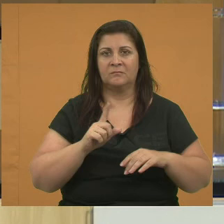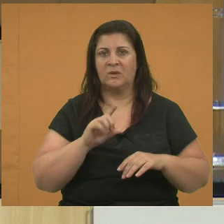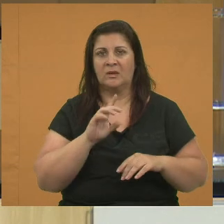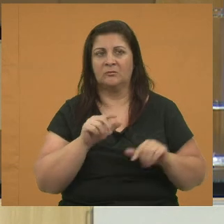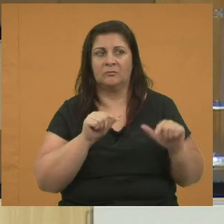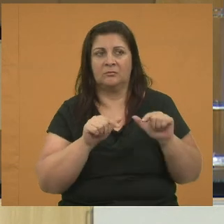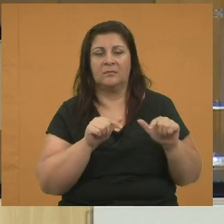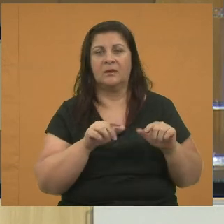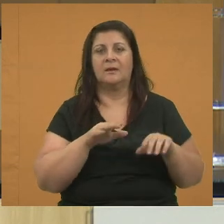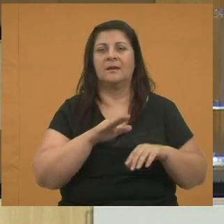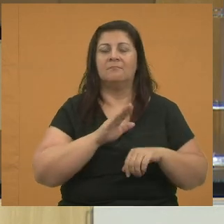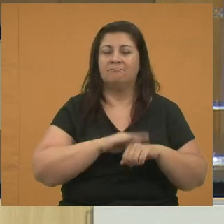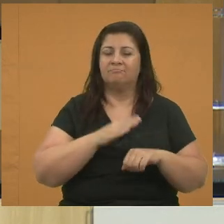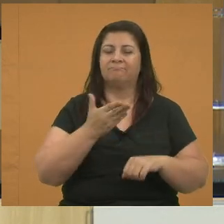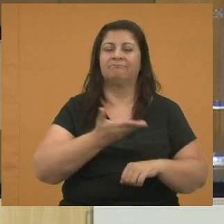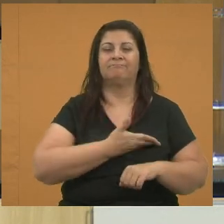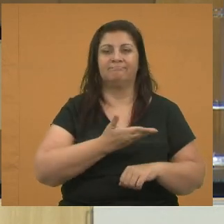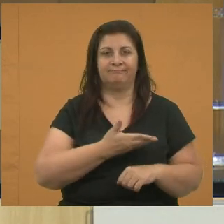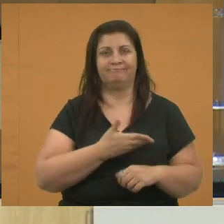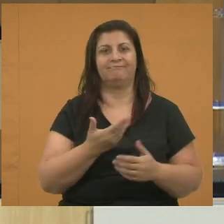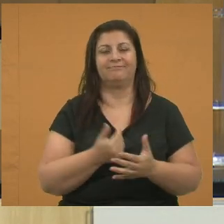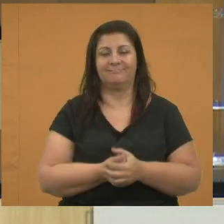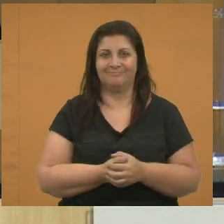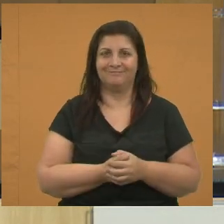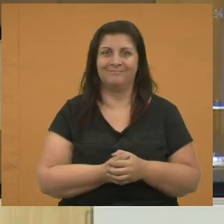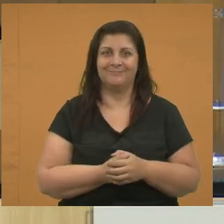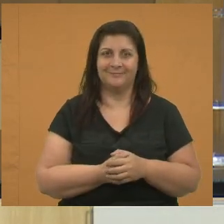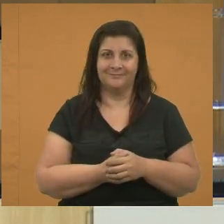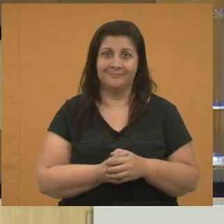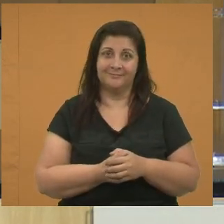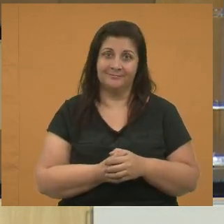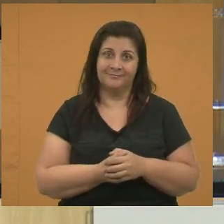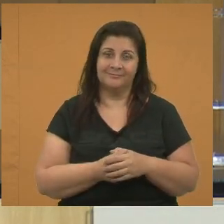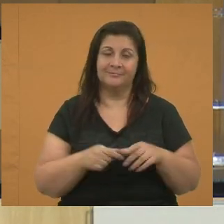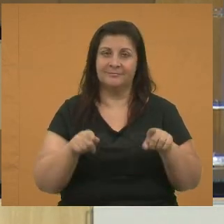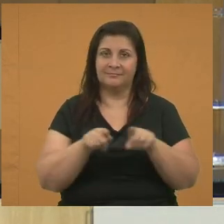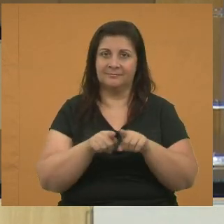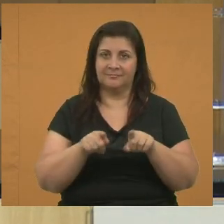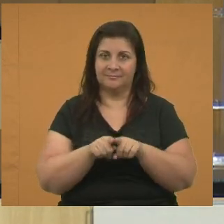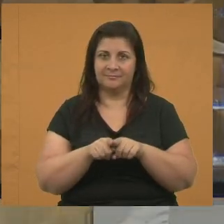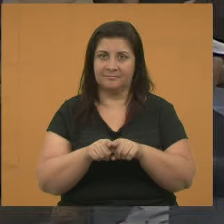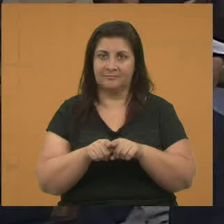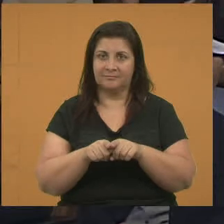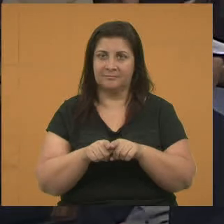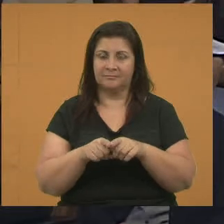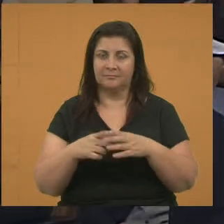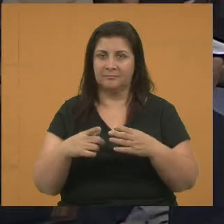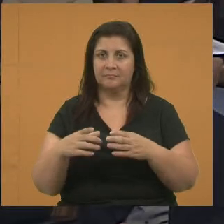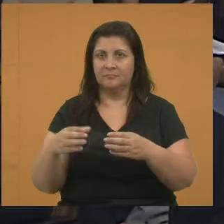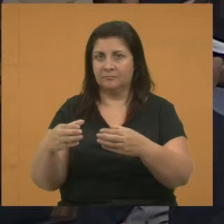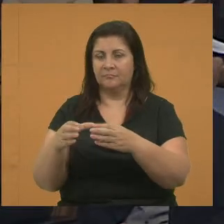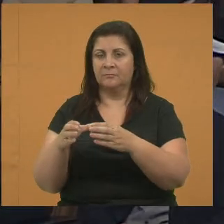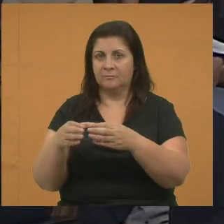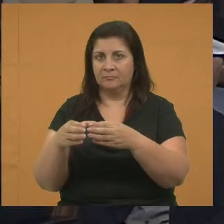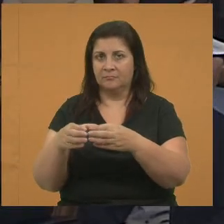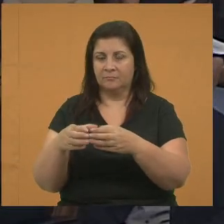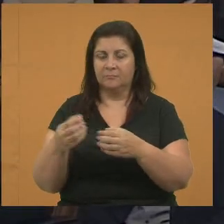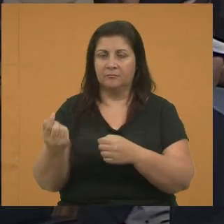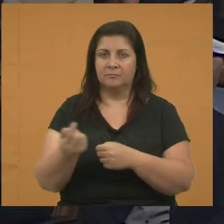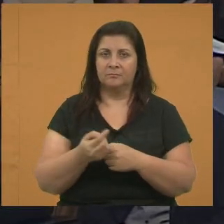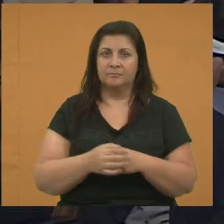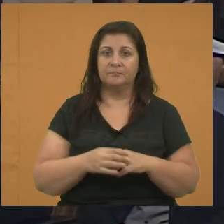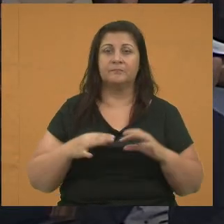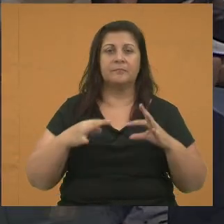amigos, familiares, aqui as entidades que fizeram aqui presente, e